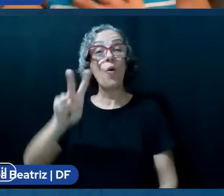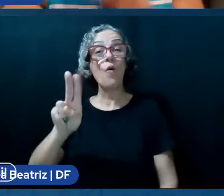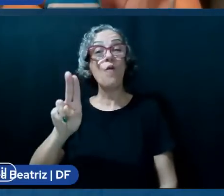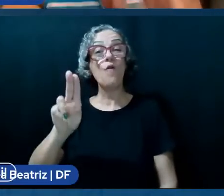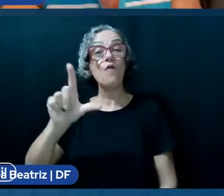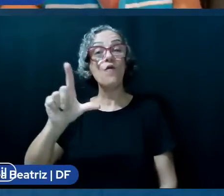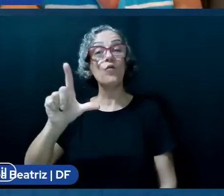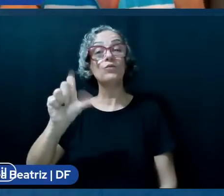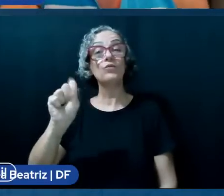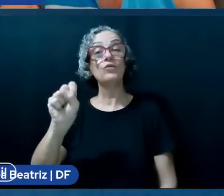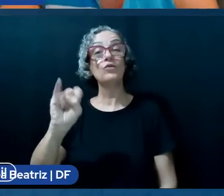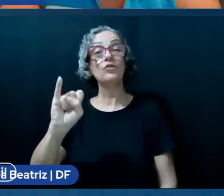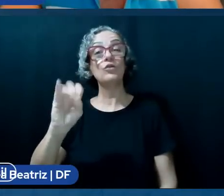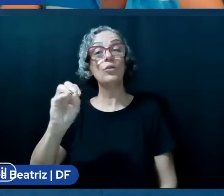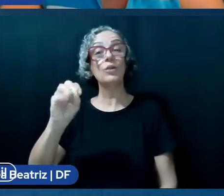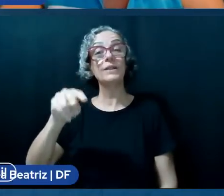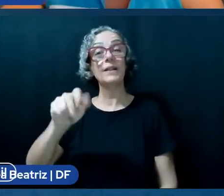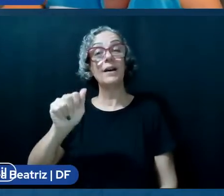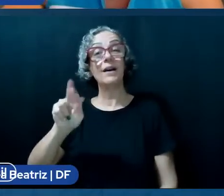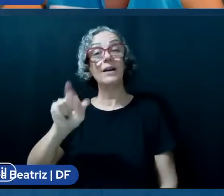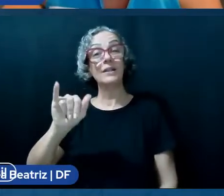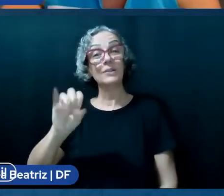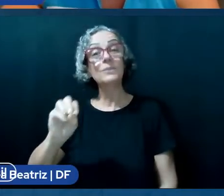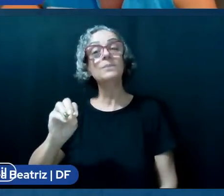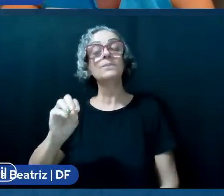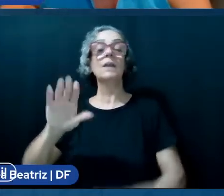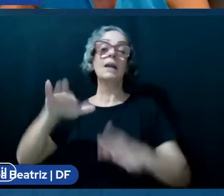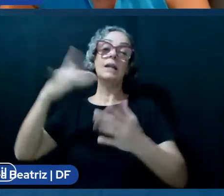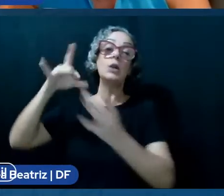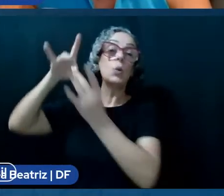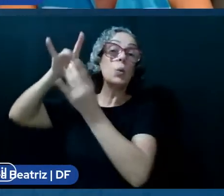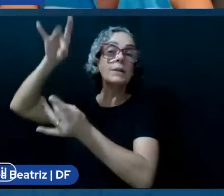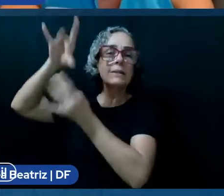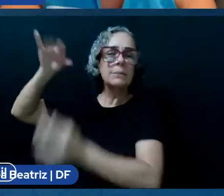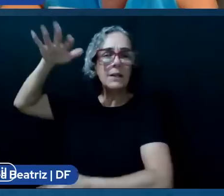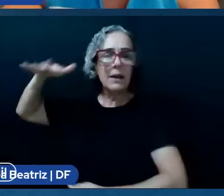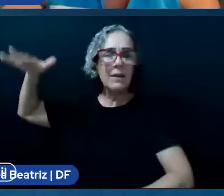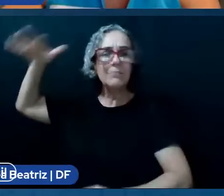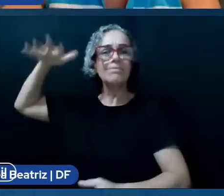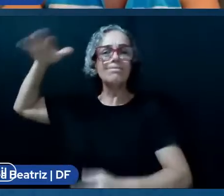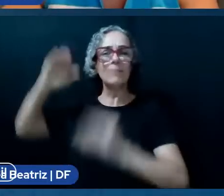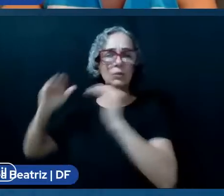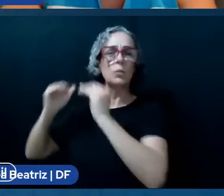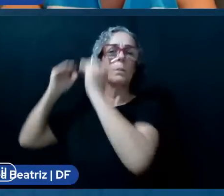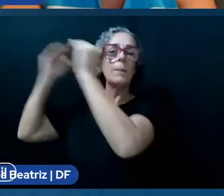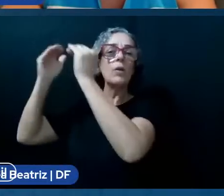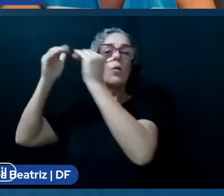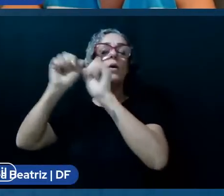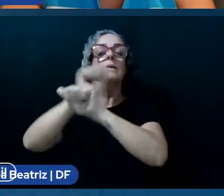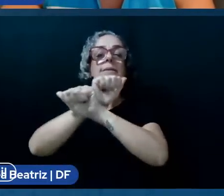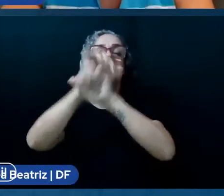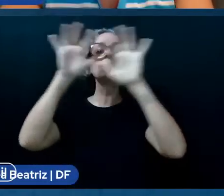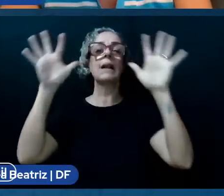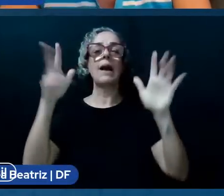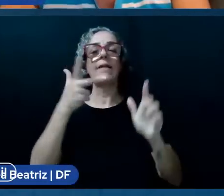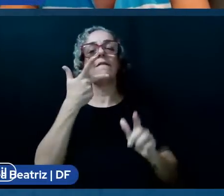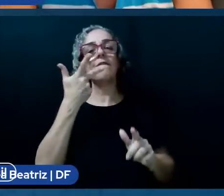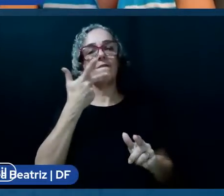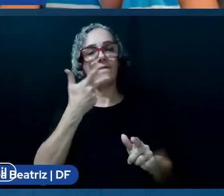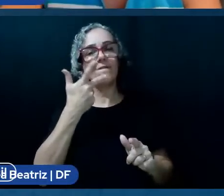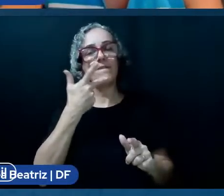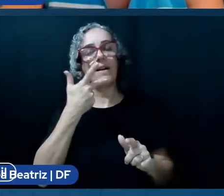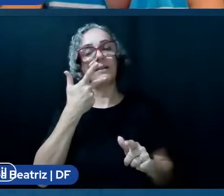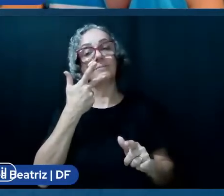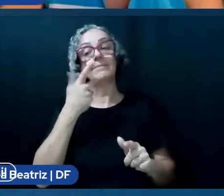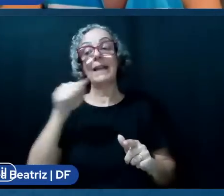crises. E os espíritos superiores vão nos esclarecer da seguinte forma. Efeito de